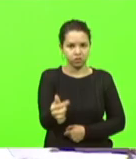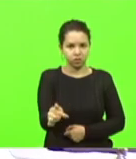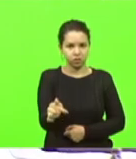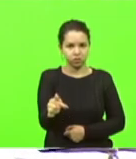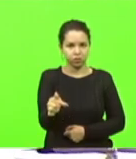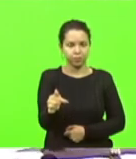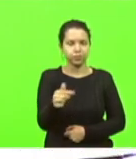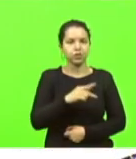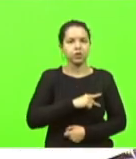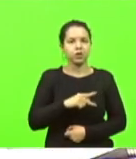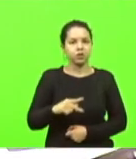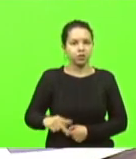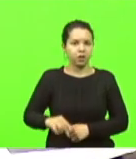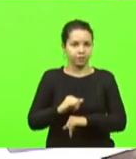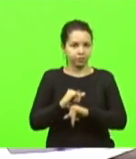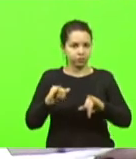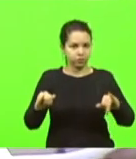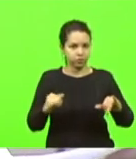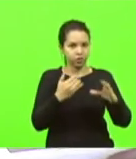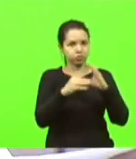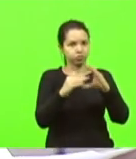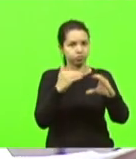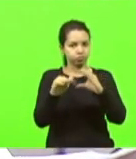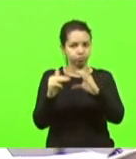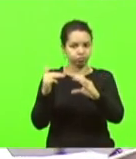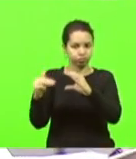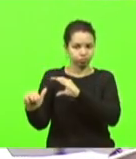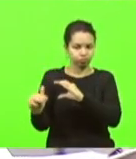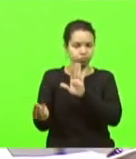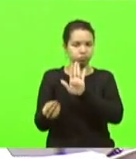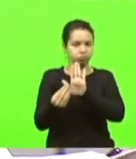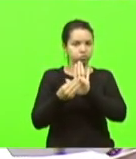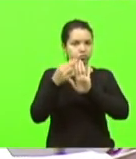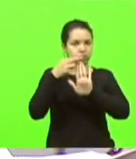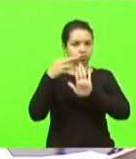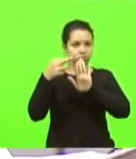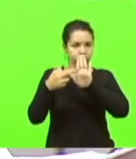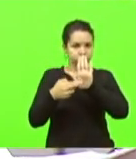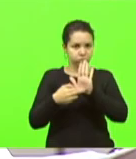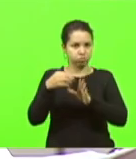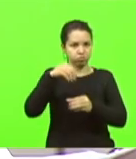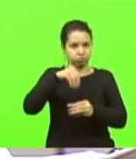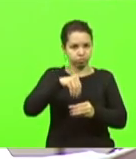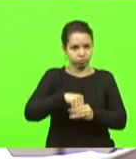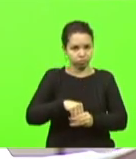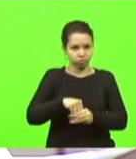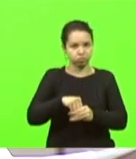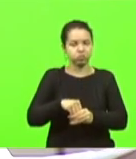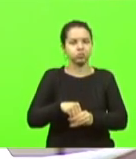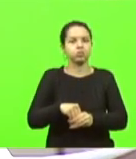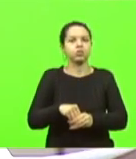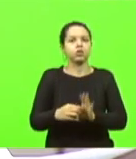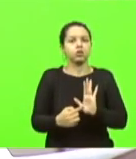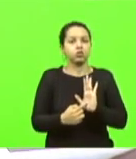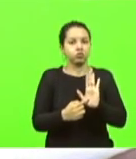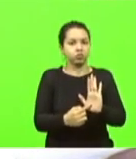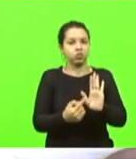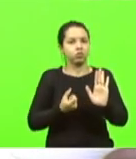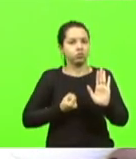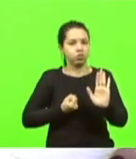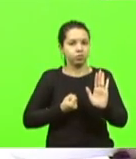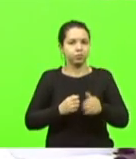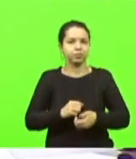Esta presidência comunica que encaminhará os destinatários conforme determina o regimento interno às seguintes indicações, indicação